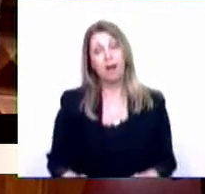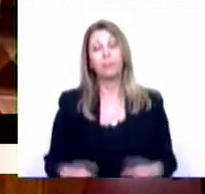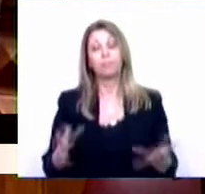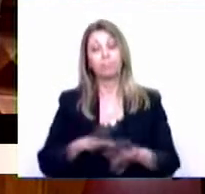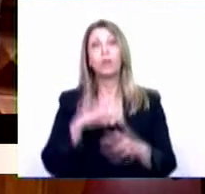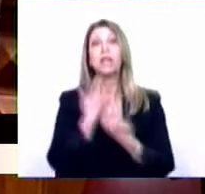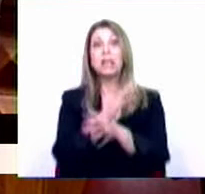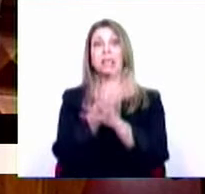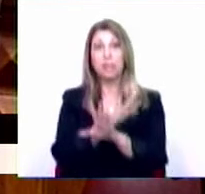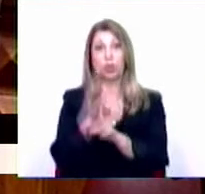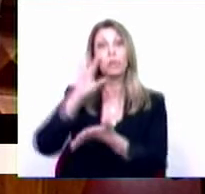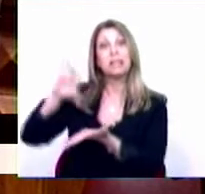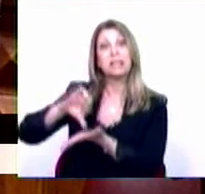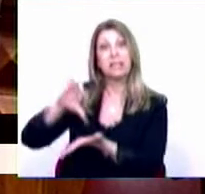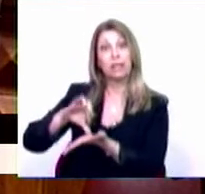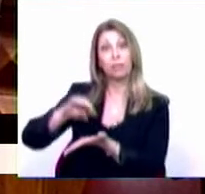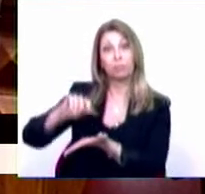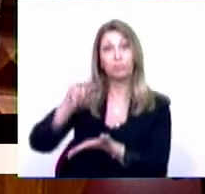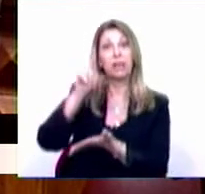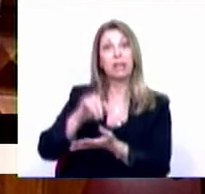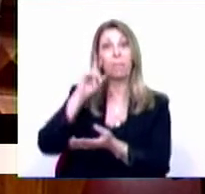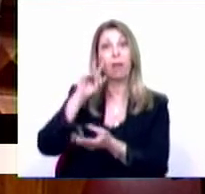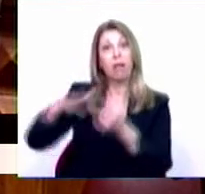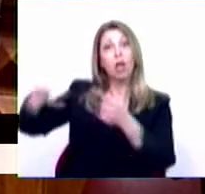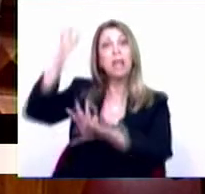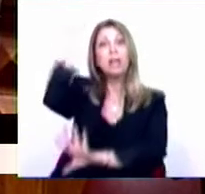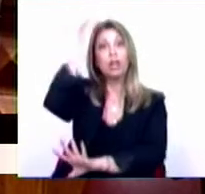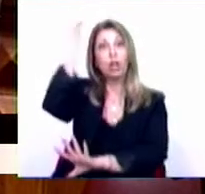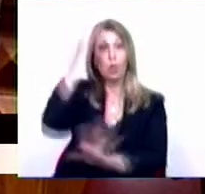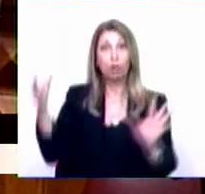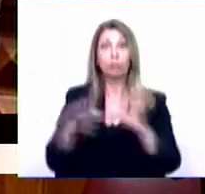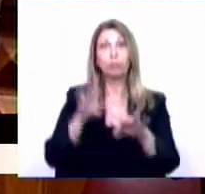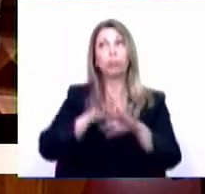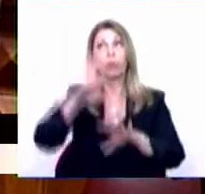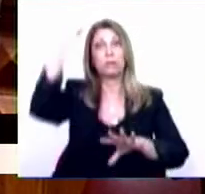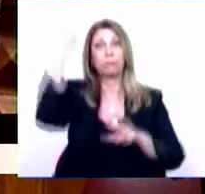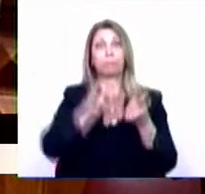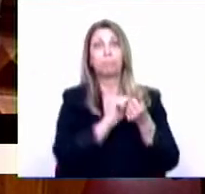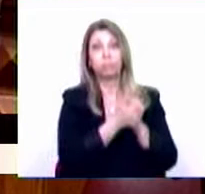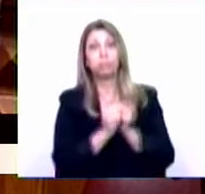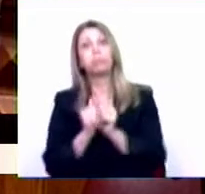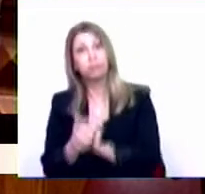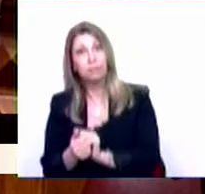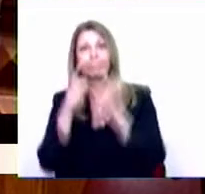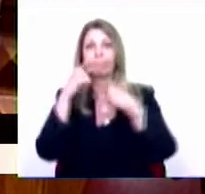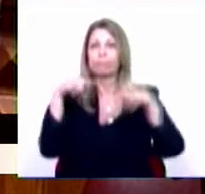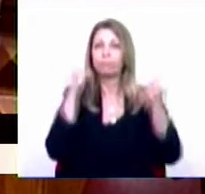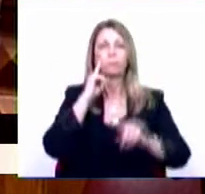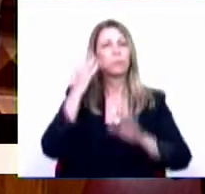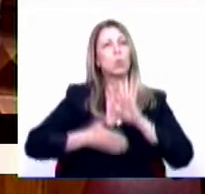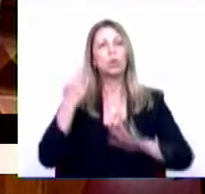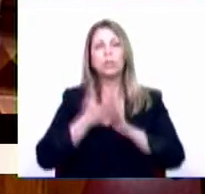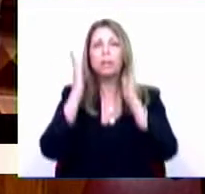da região centro e do Pinhal Interior, aliadas às alterações climáticas, evidenciam a urgência de proceder a um reforço da segurança